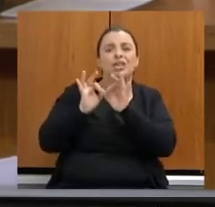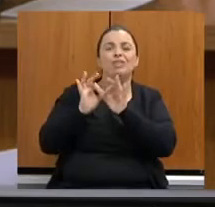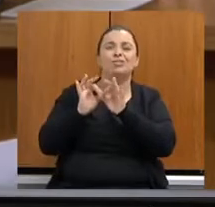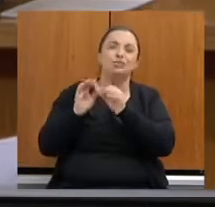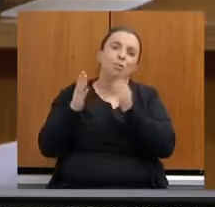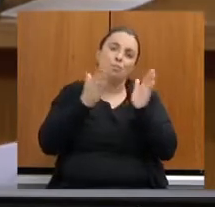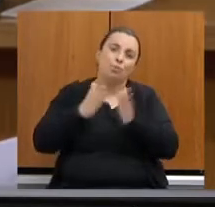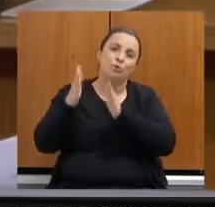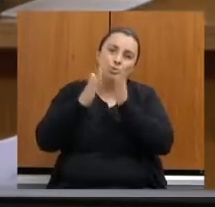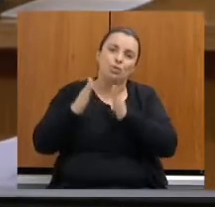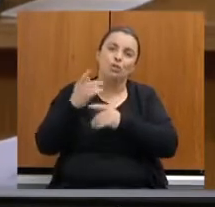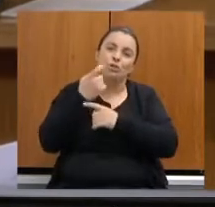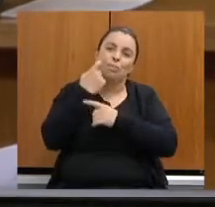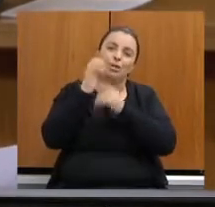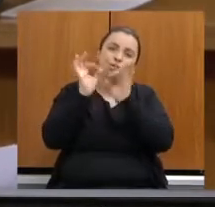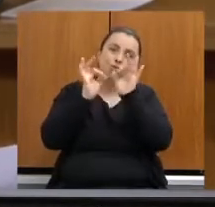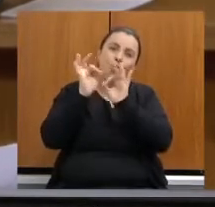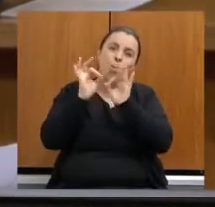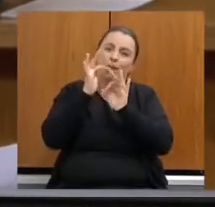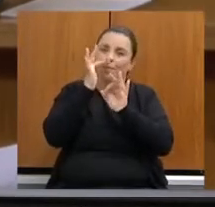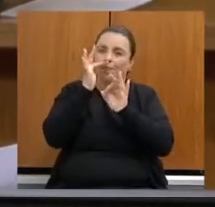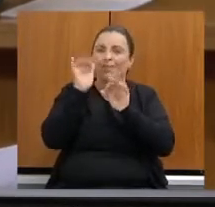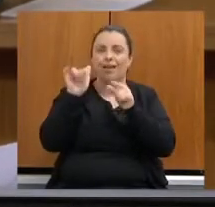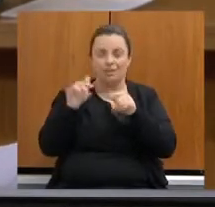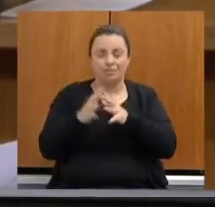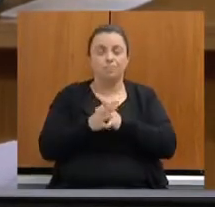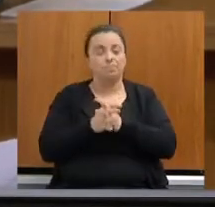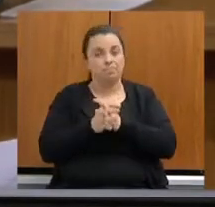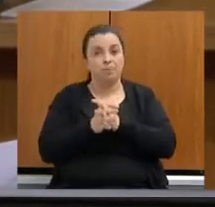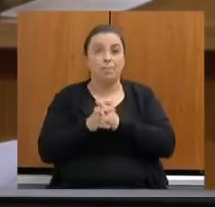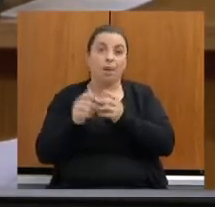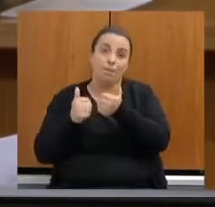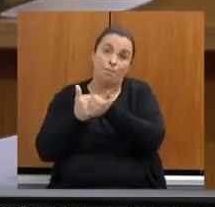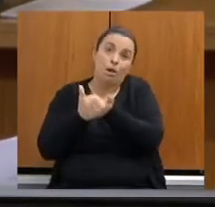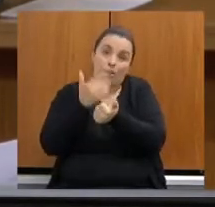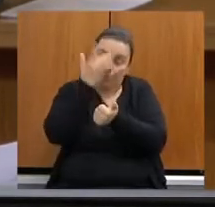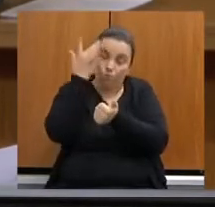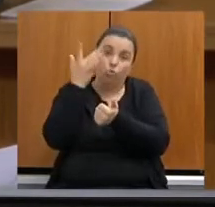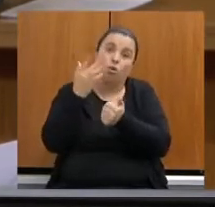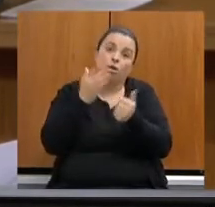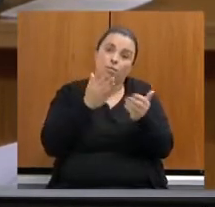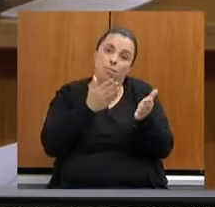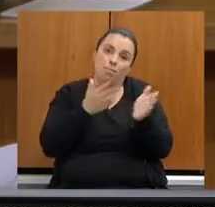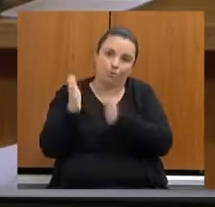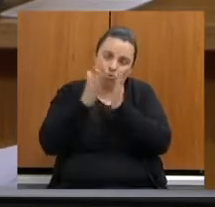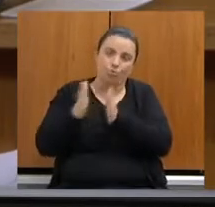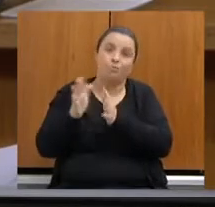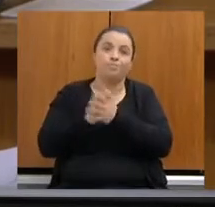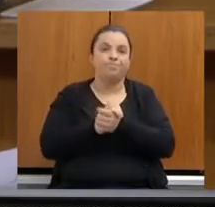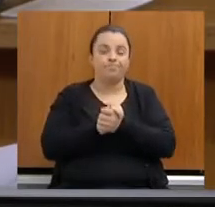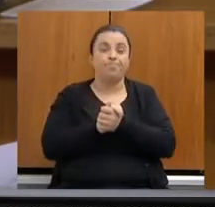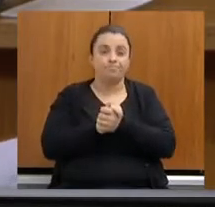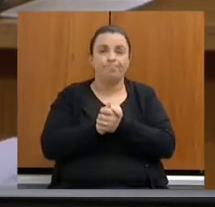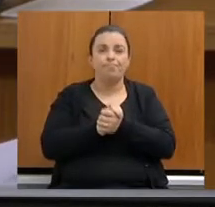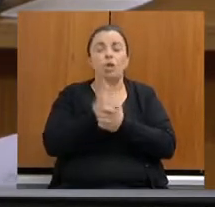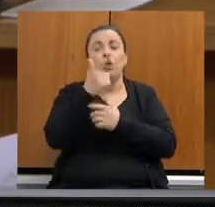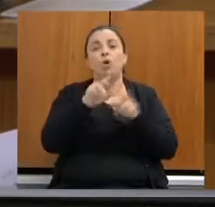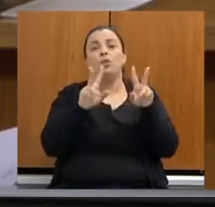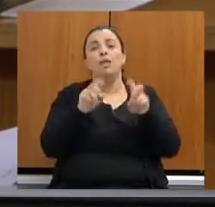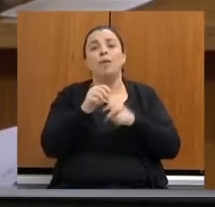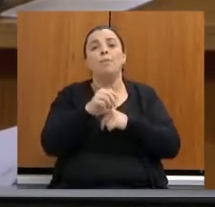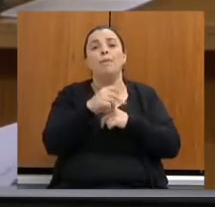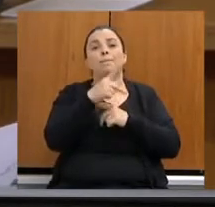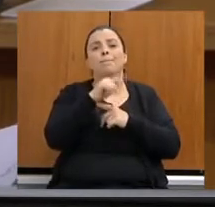lá é em relação à opinae a matéria dá toda assistência